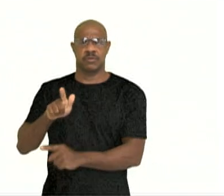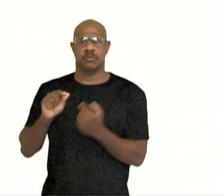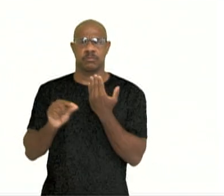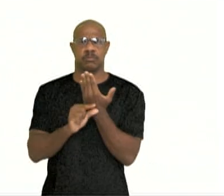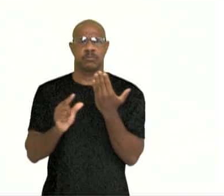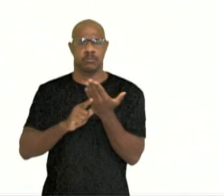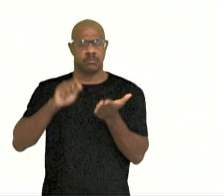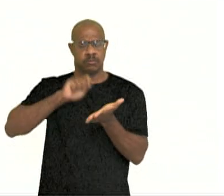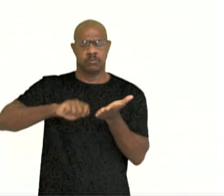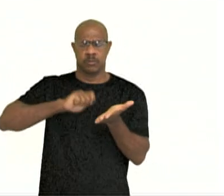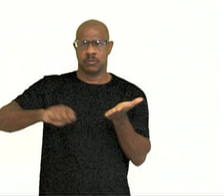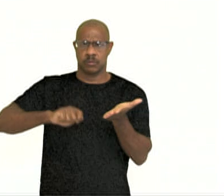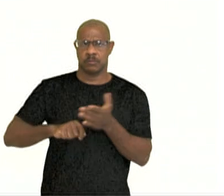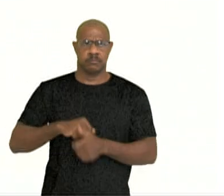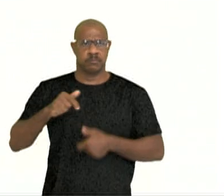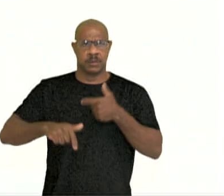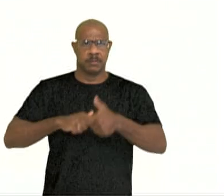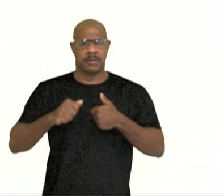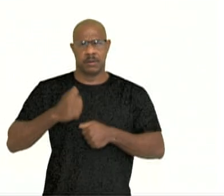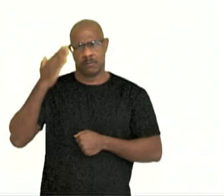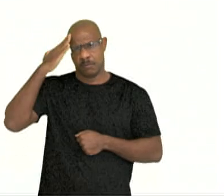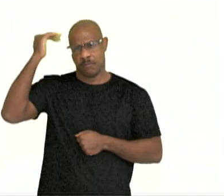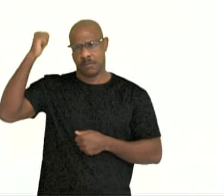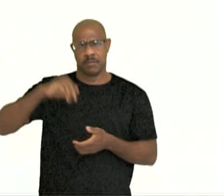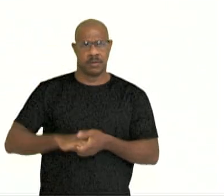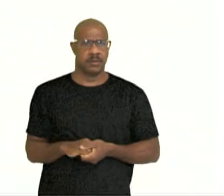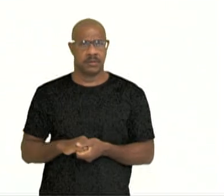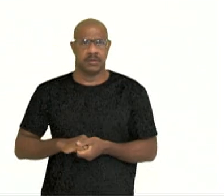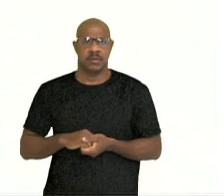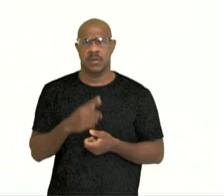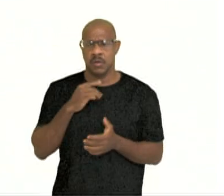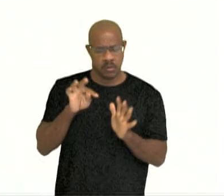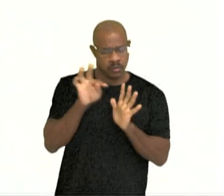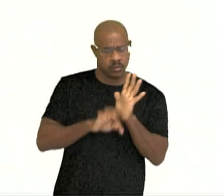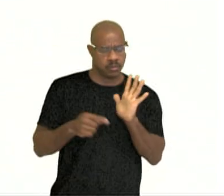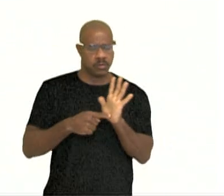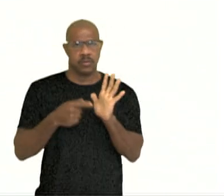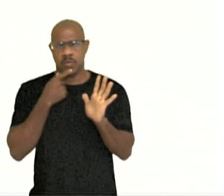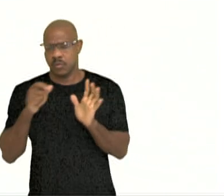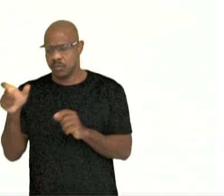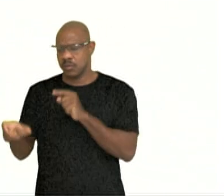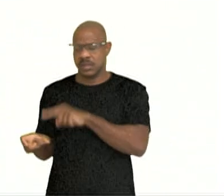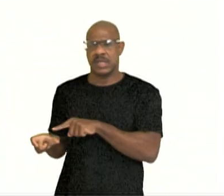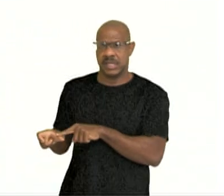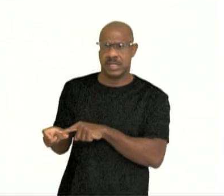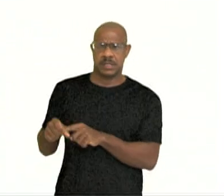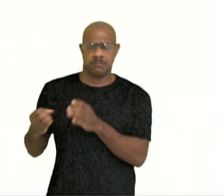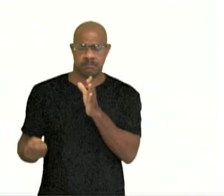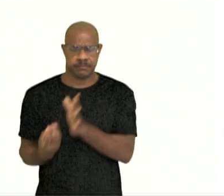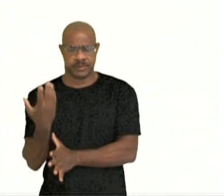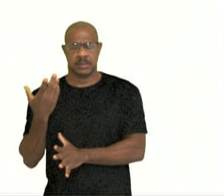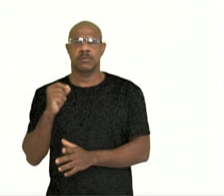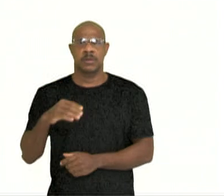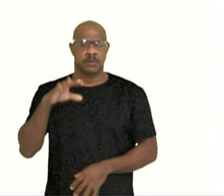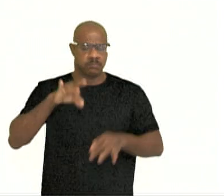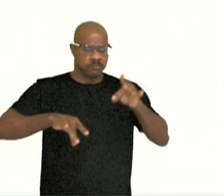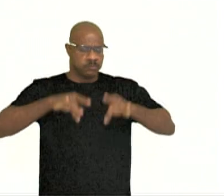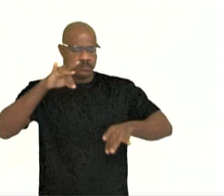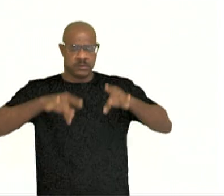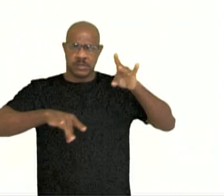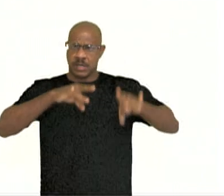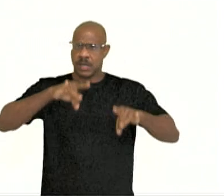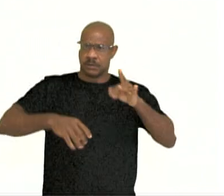mais famosas? Sabia que esse dramaturgo é considerado o pai do teatro português e possui em